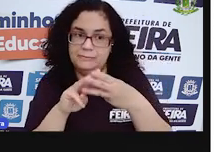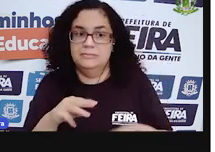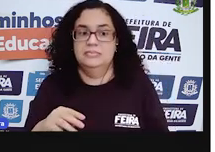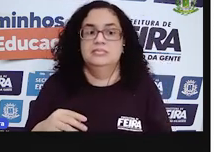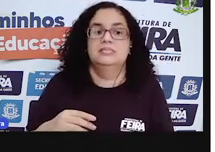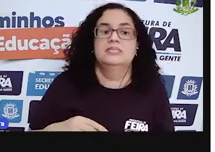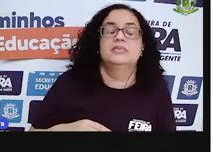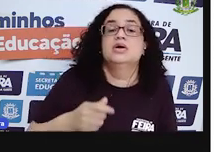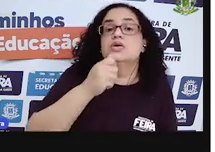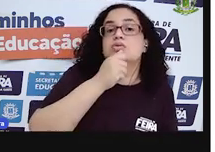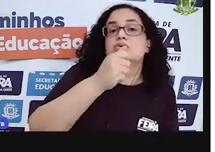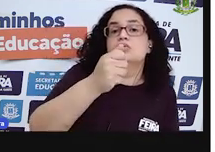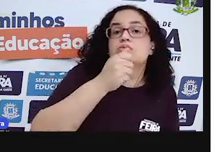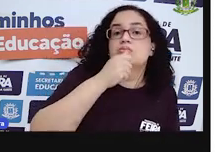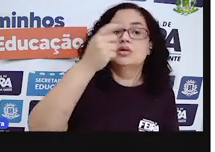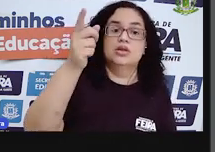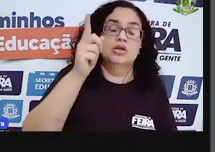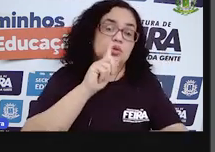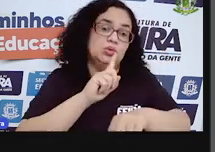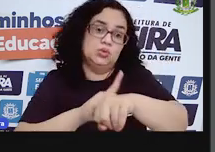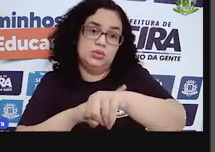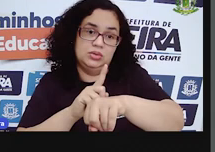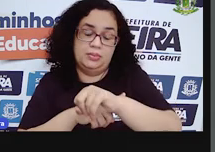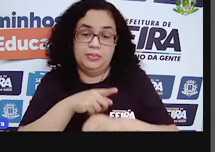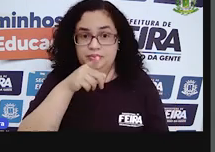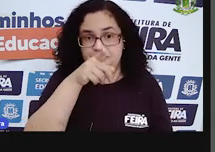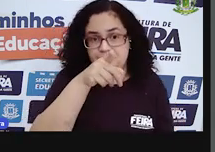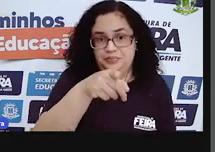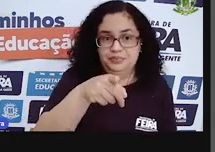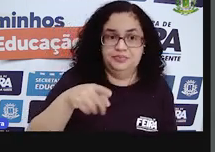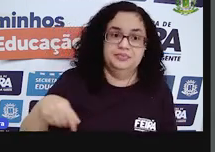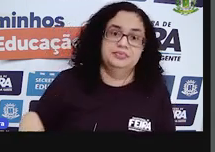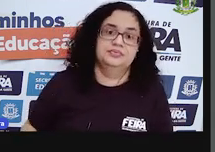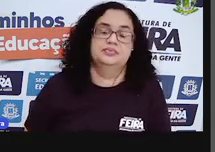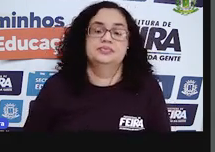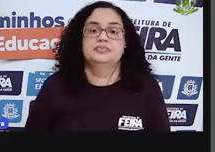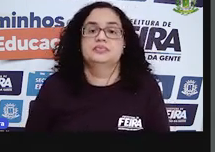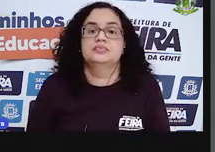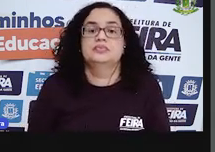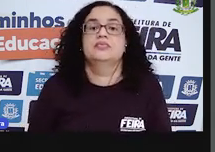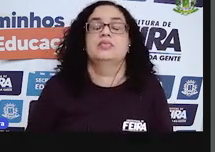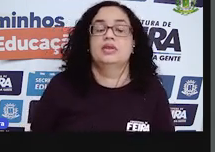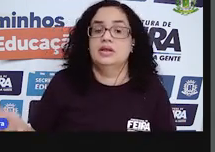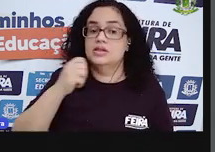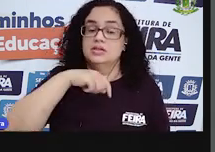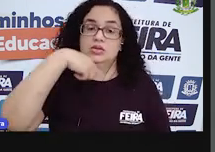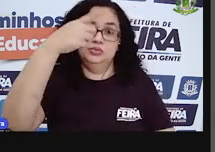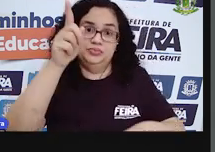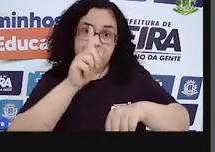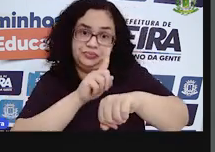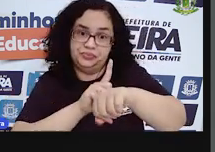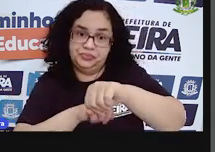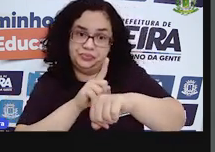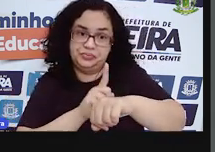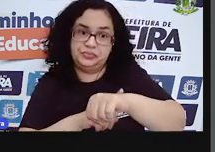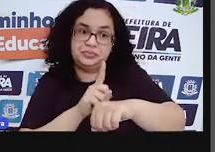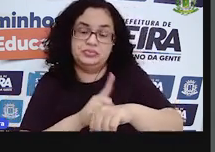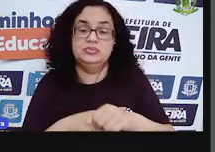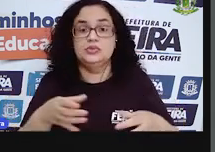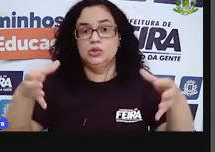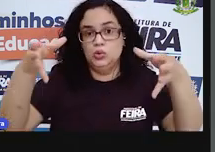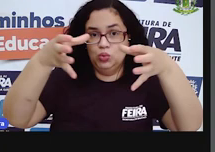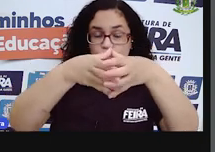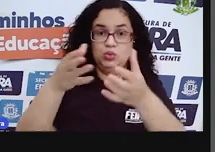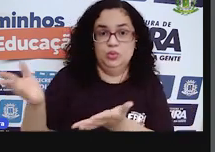é uma entrevista os além do tempo olha só e o entrevistas além do tempo